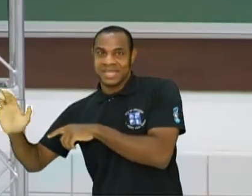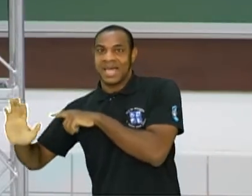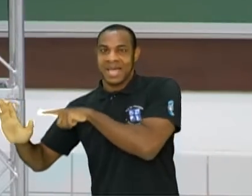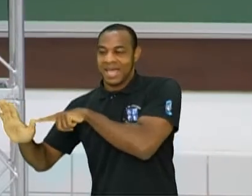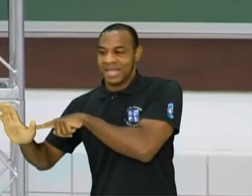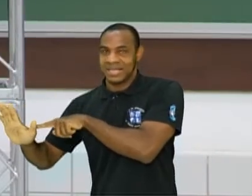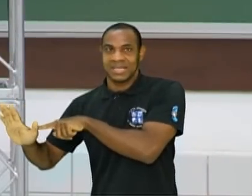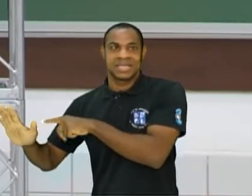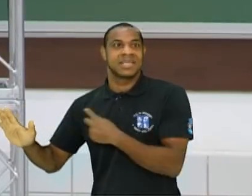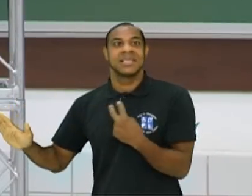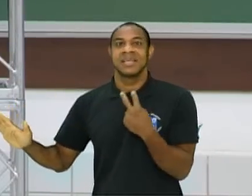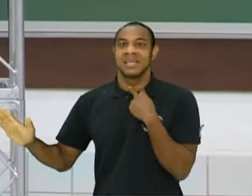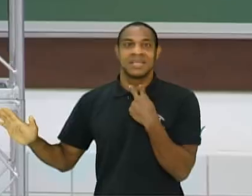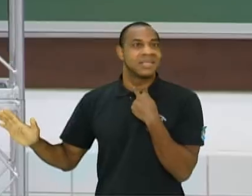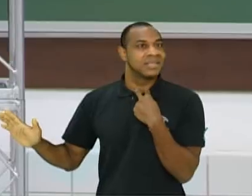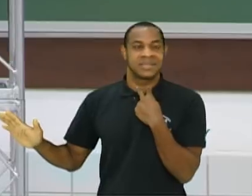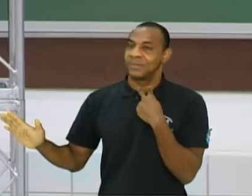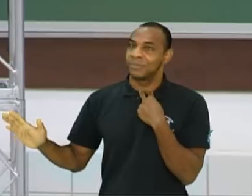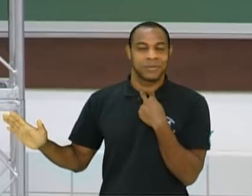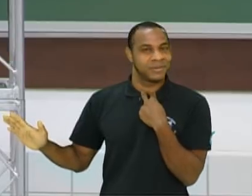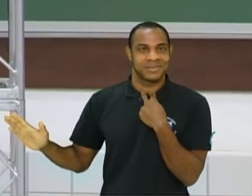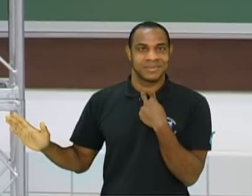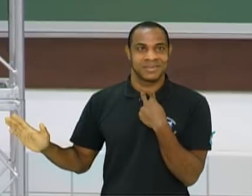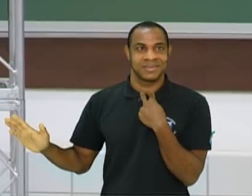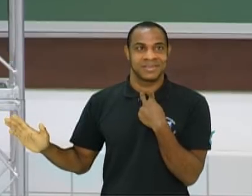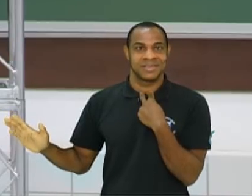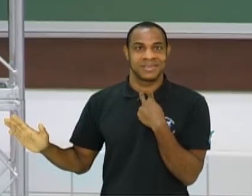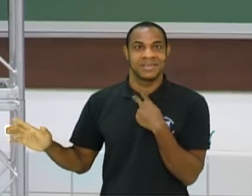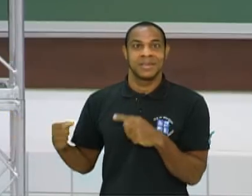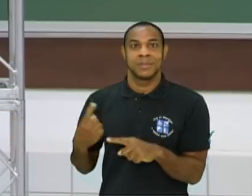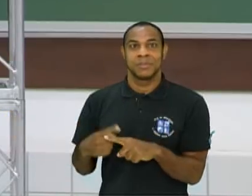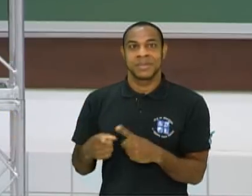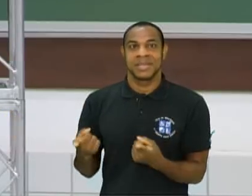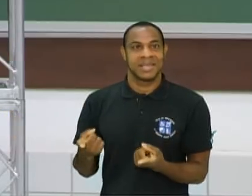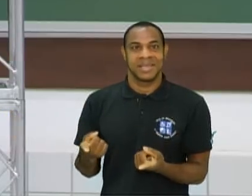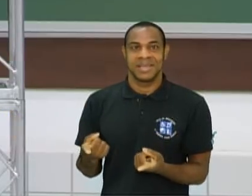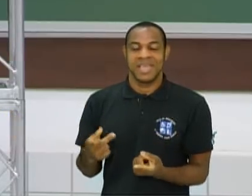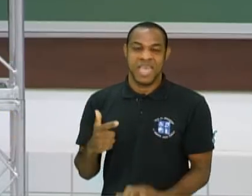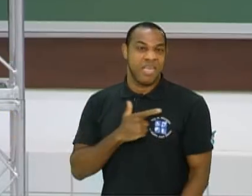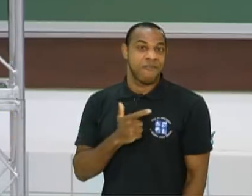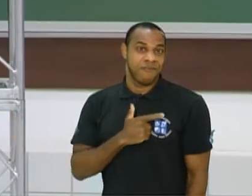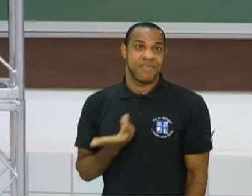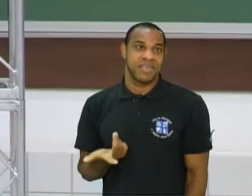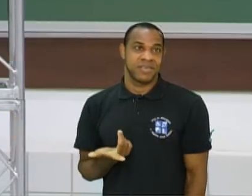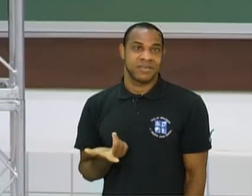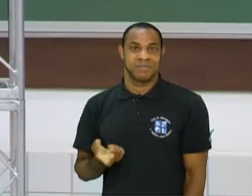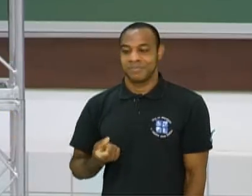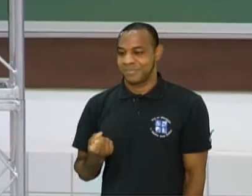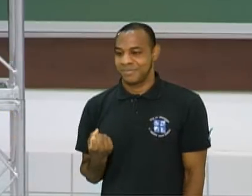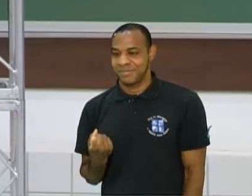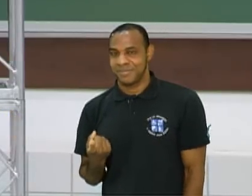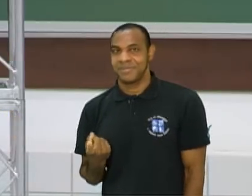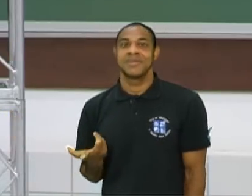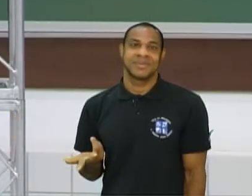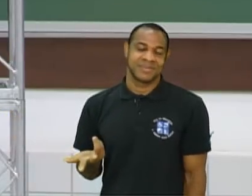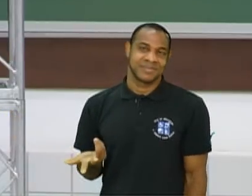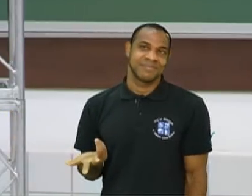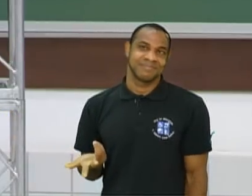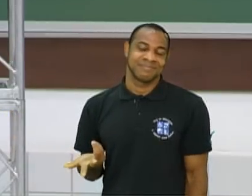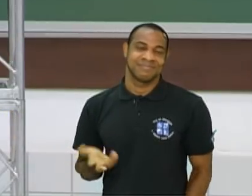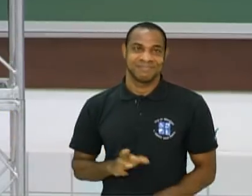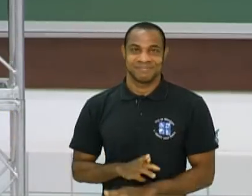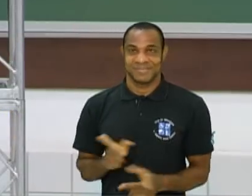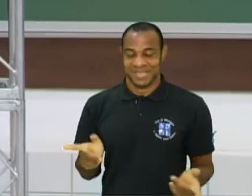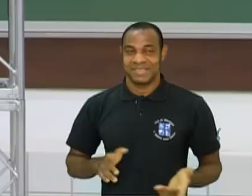Não pode fazer, se você fizer, você vai estar sendo indelicado. Então veja que diferença que existe de cultura para